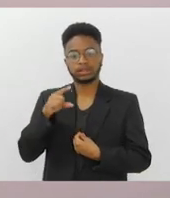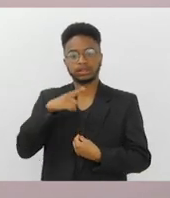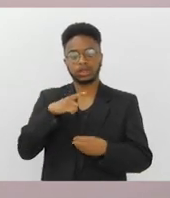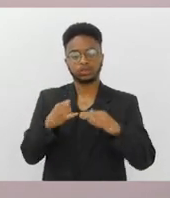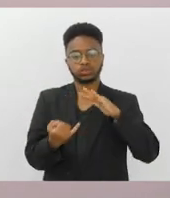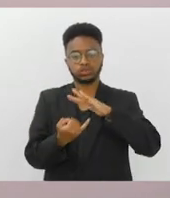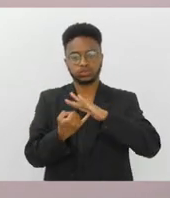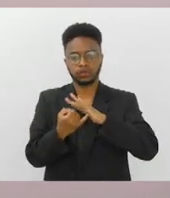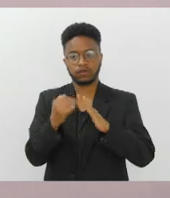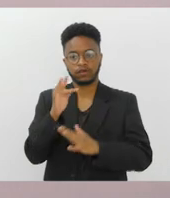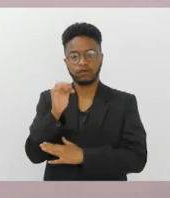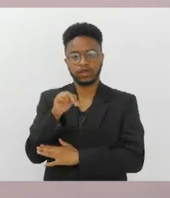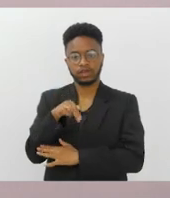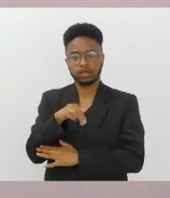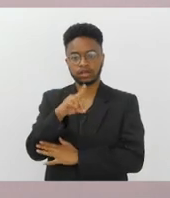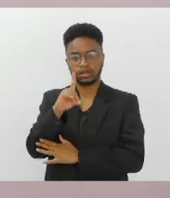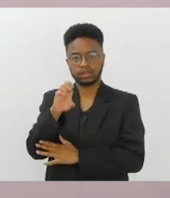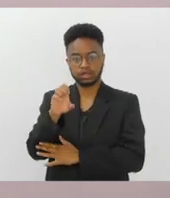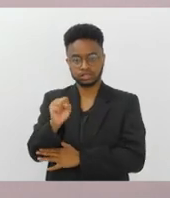Figueiras demonstra